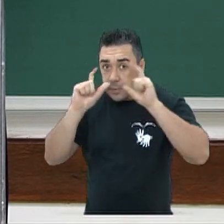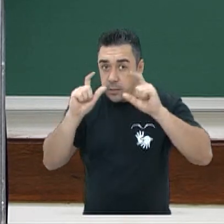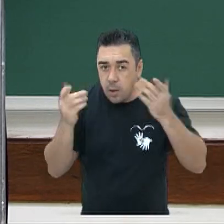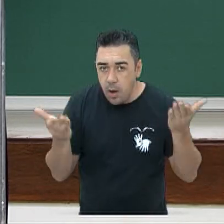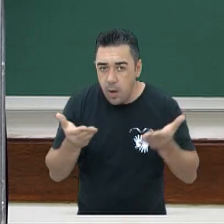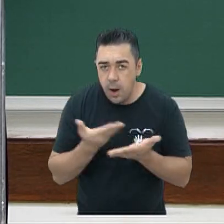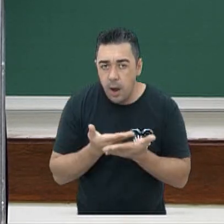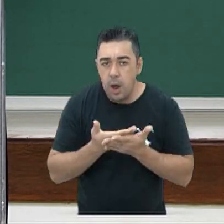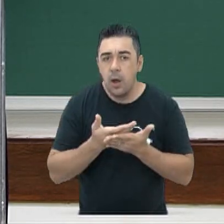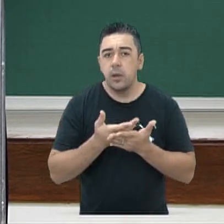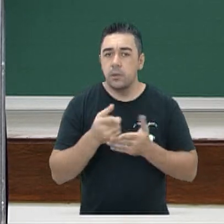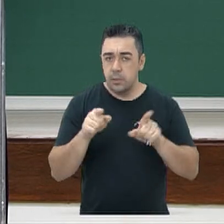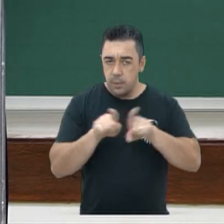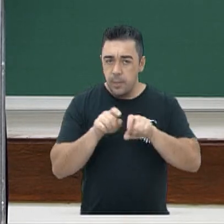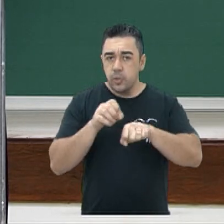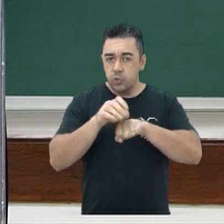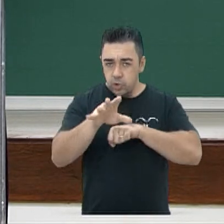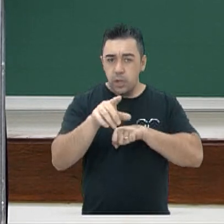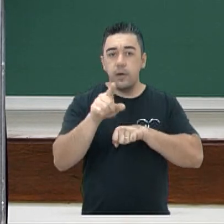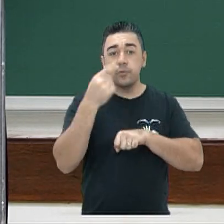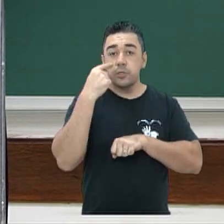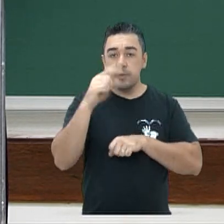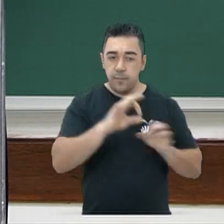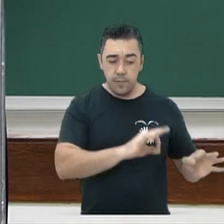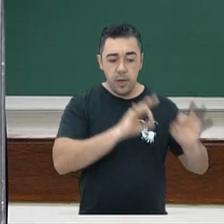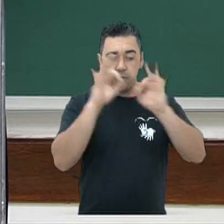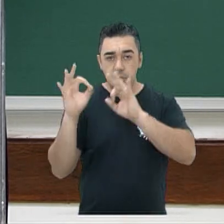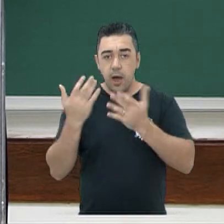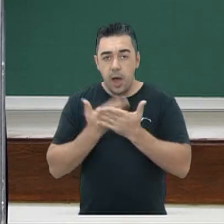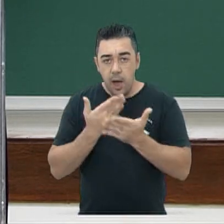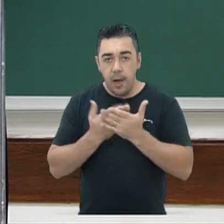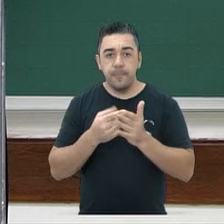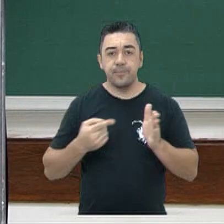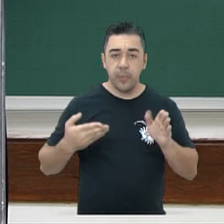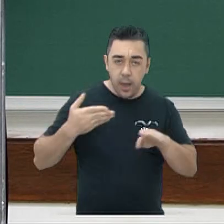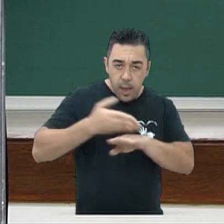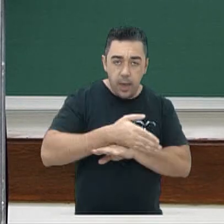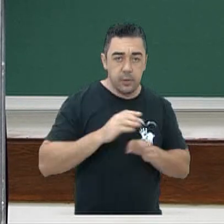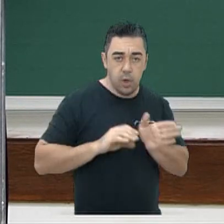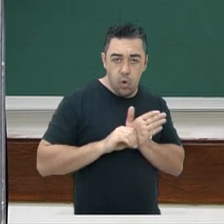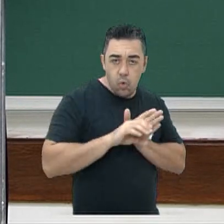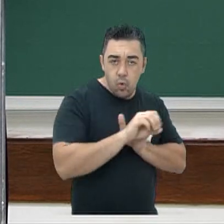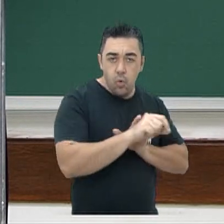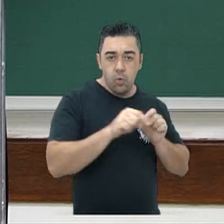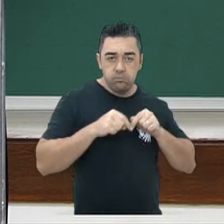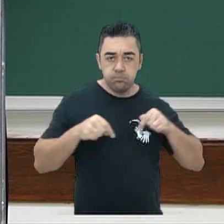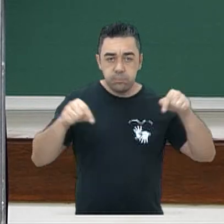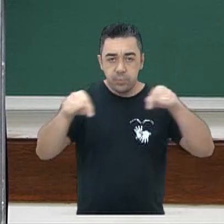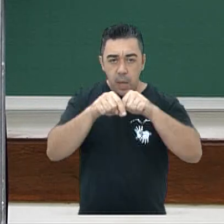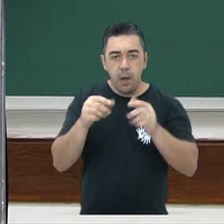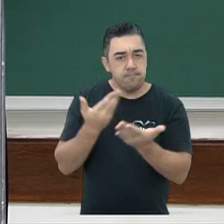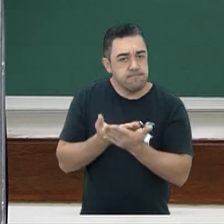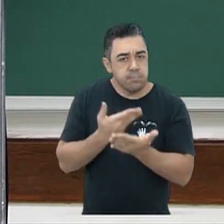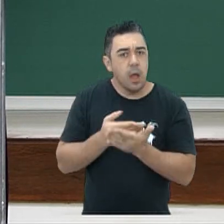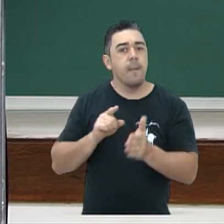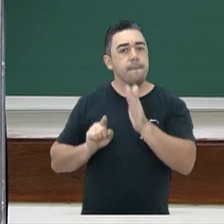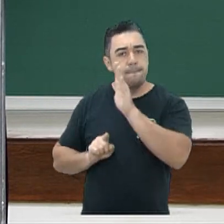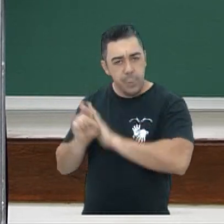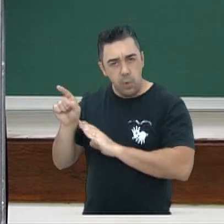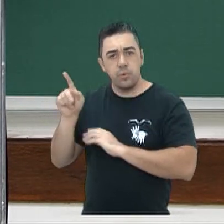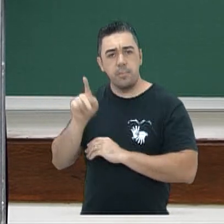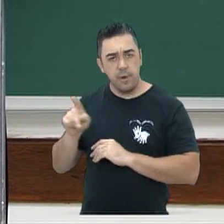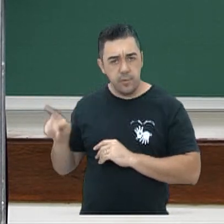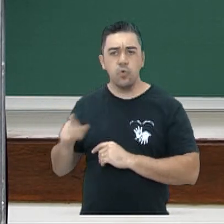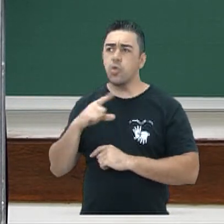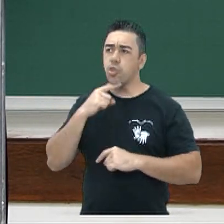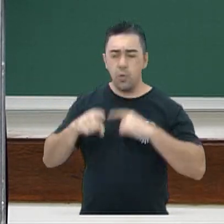sugiro, né, qualquer dúvida, reveja a aula, vá no Classroom, pergunte para o seu professor, tutor, regente lá do seu colégio, tire as